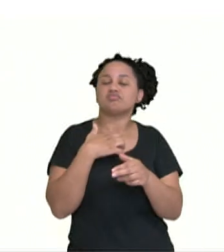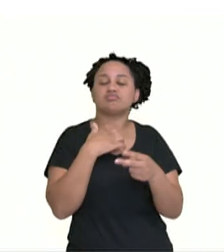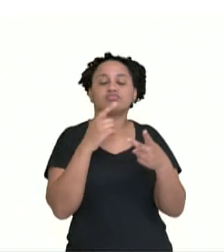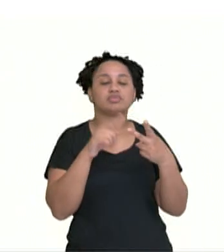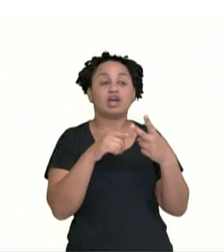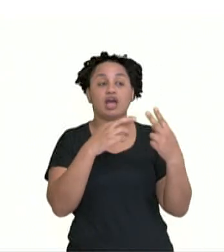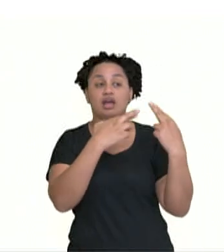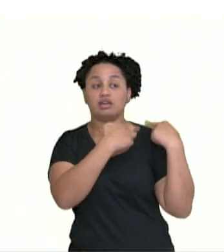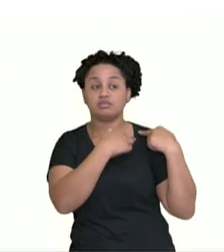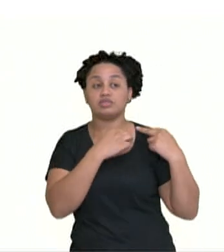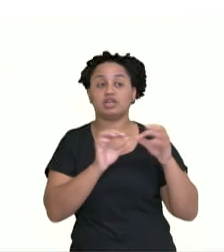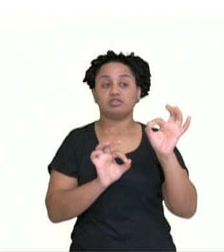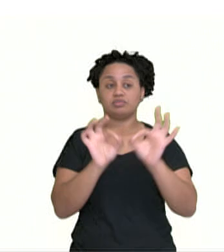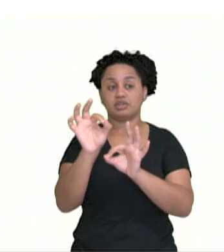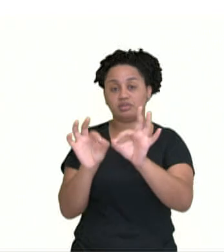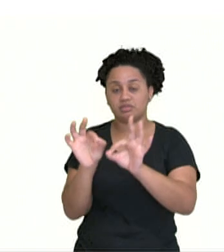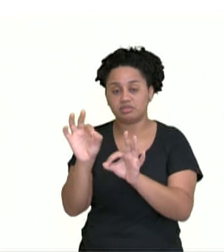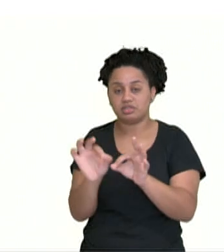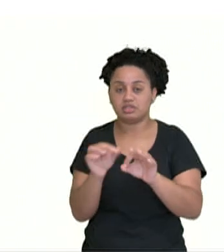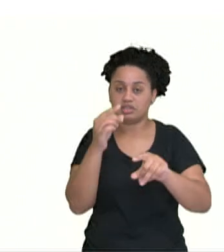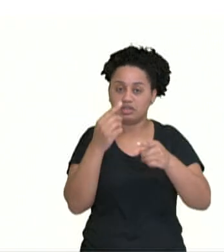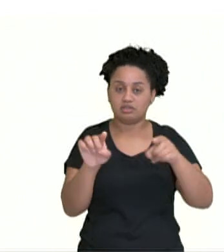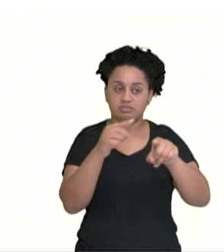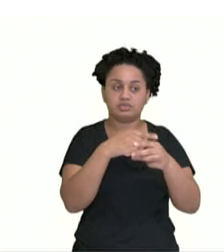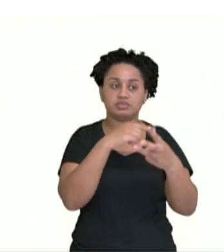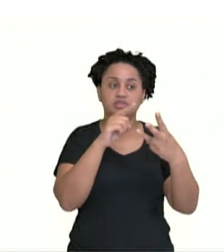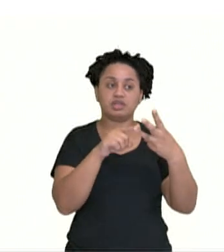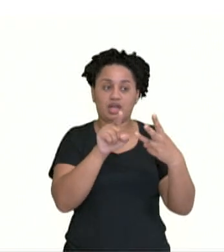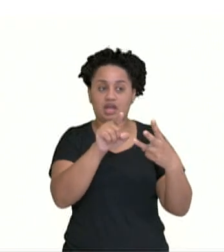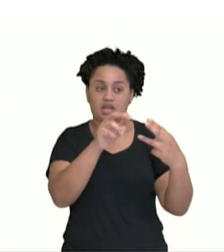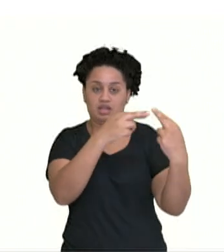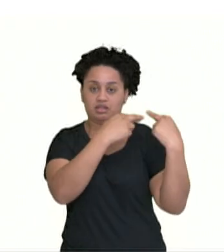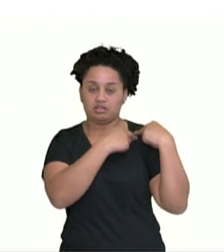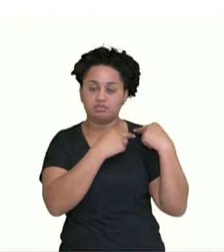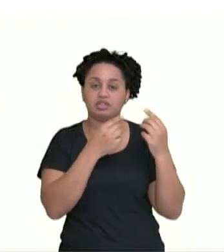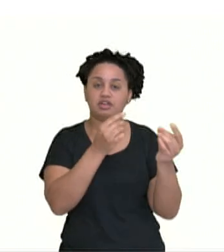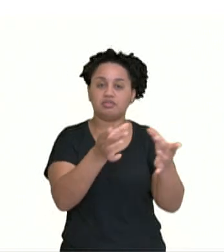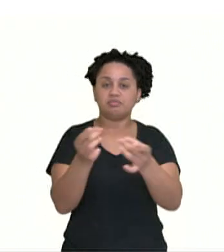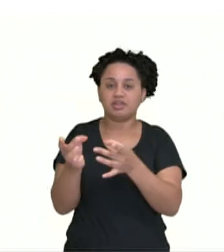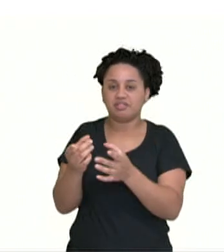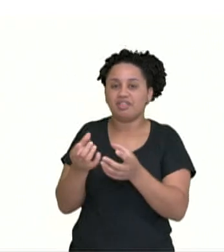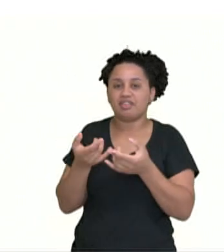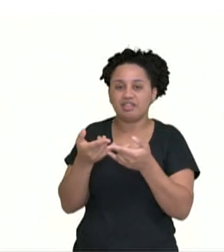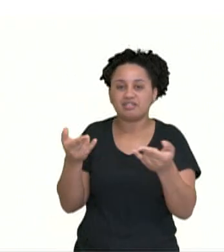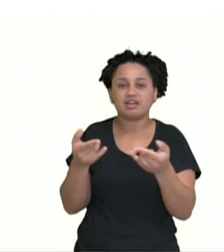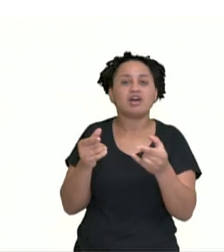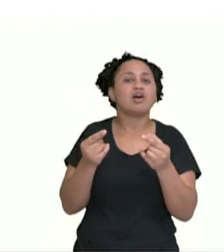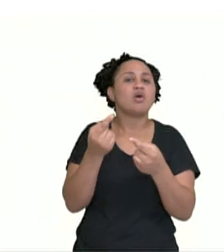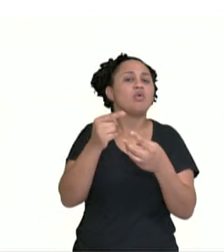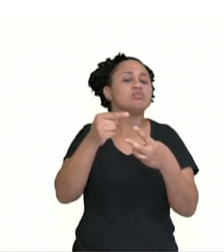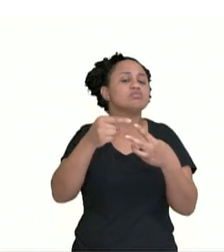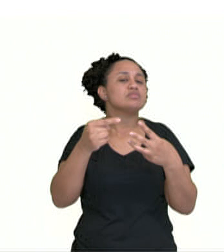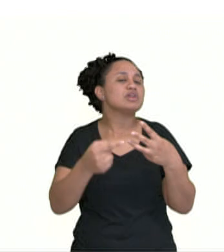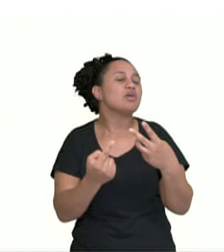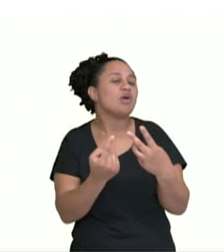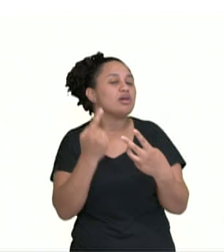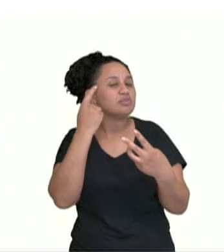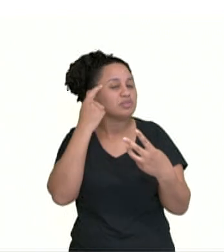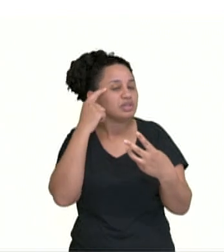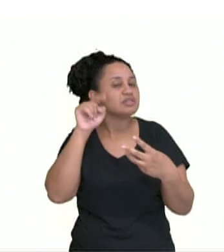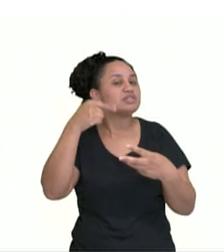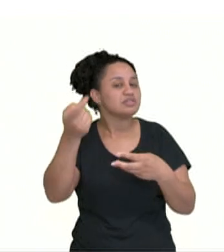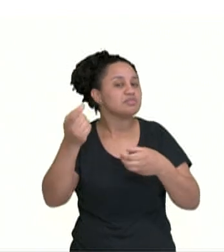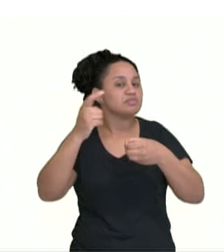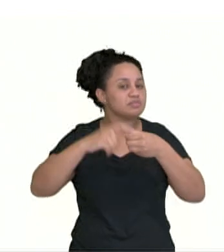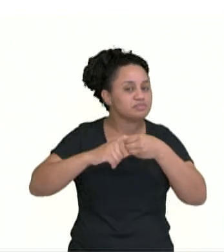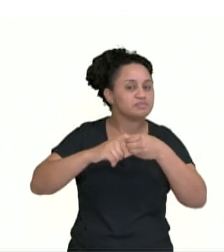responsável por reger ou conduzir os trabalhos musicais. C. É responsável pela venda dos ingressos. Pense um pouco e eu já